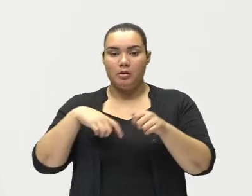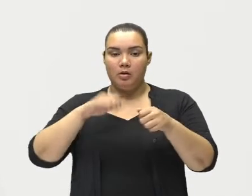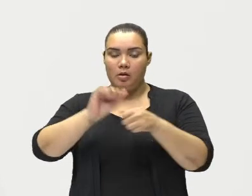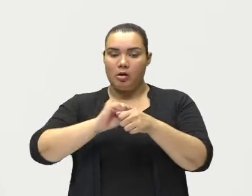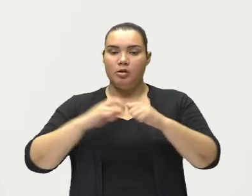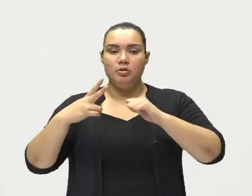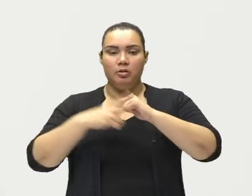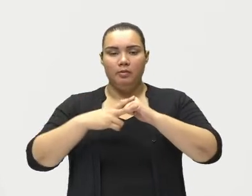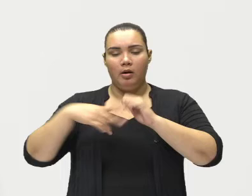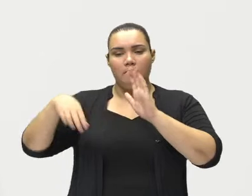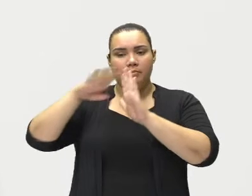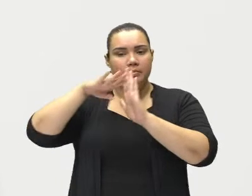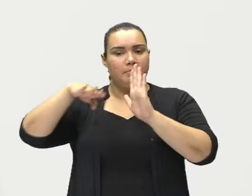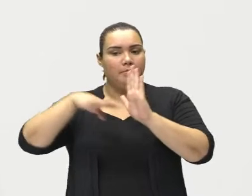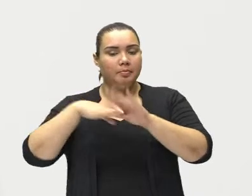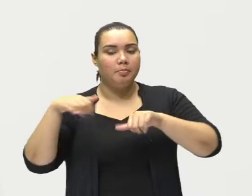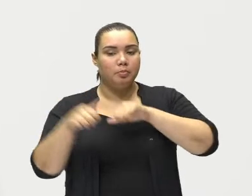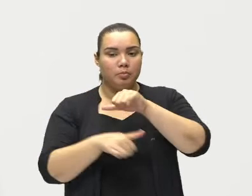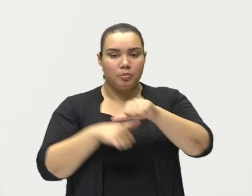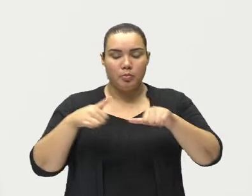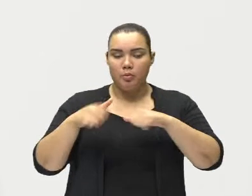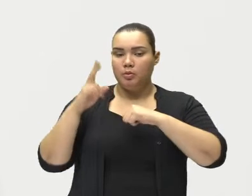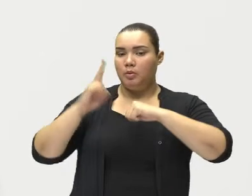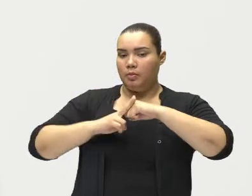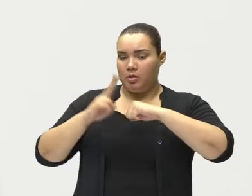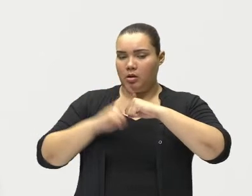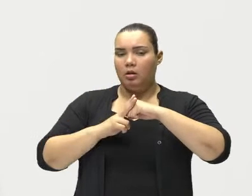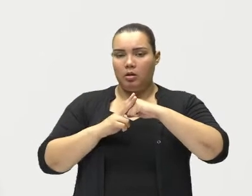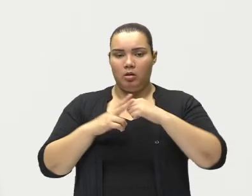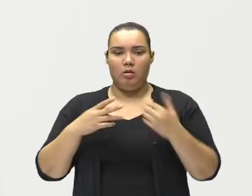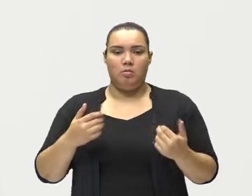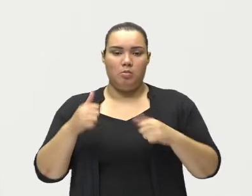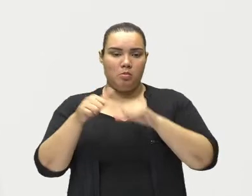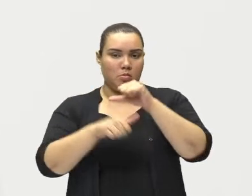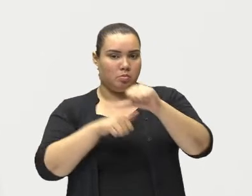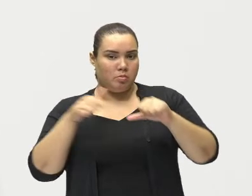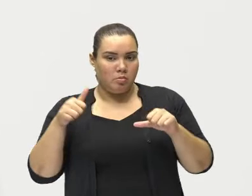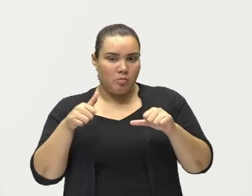vão modificar o verbo, modificar